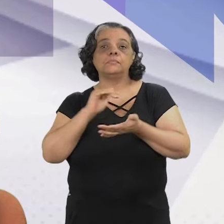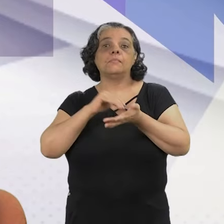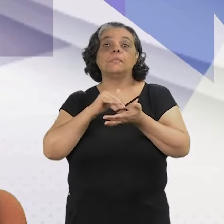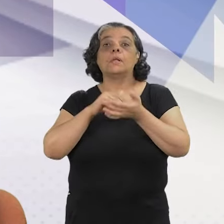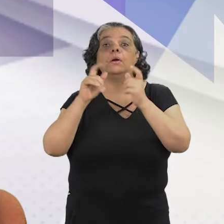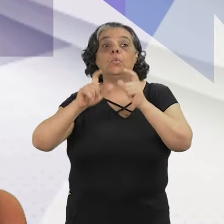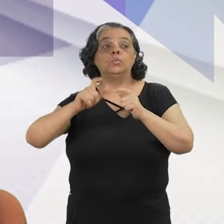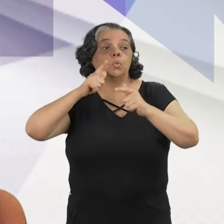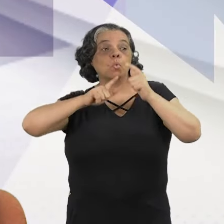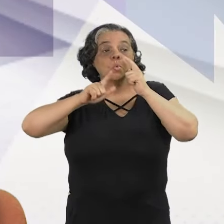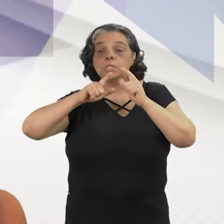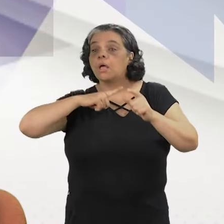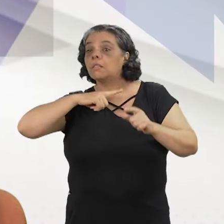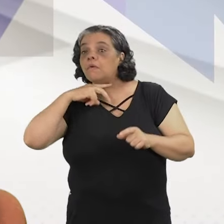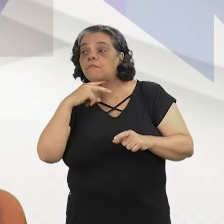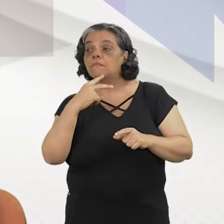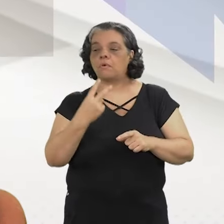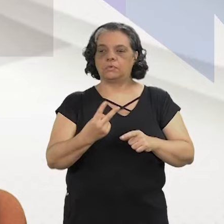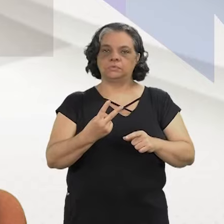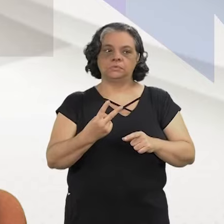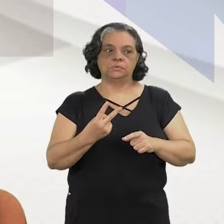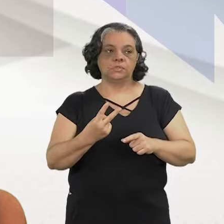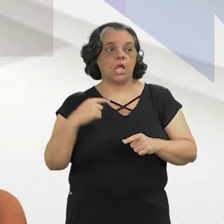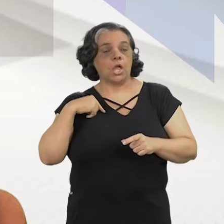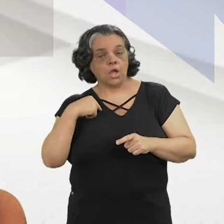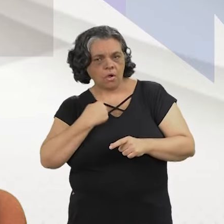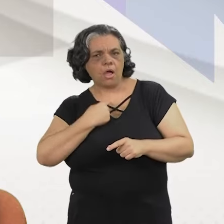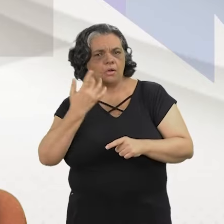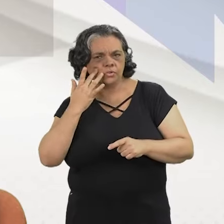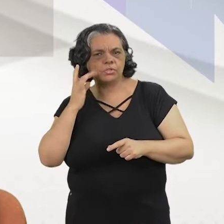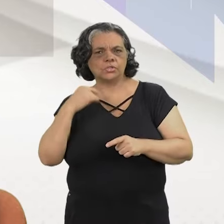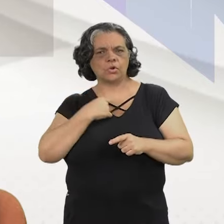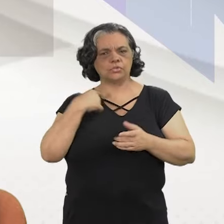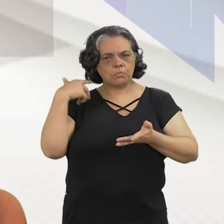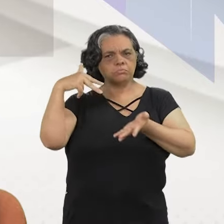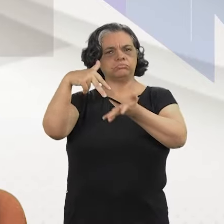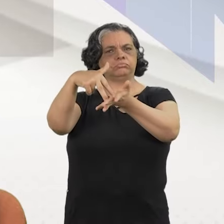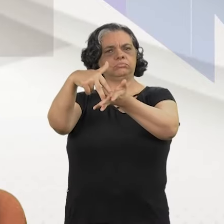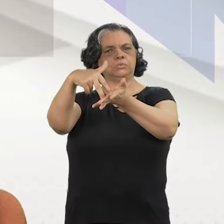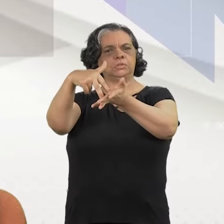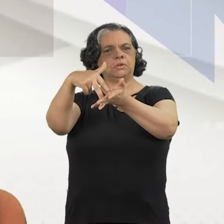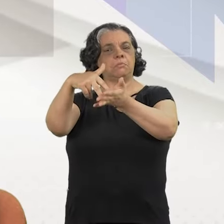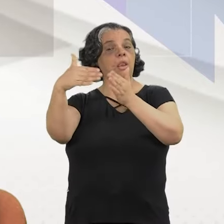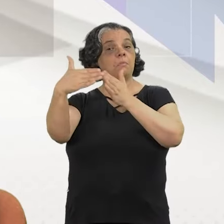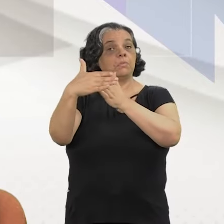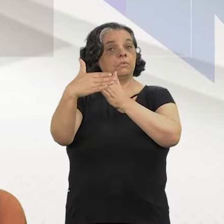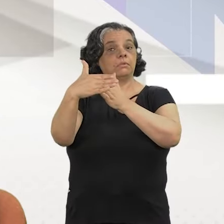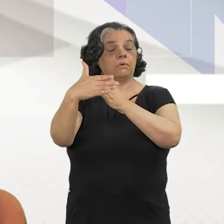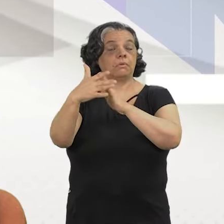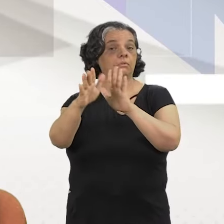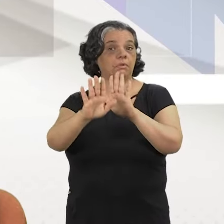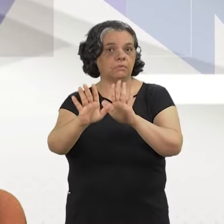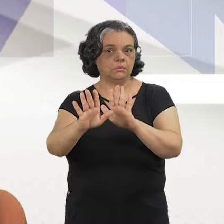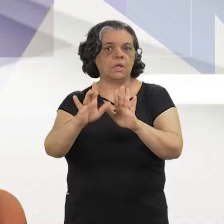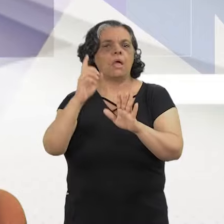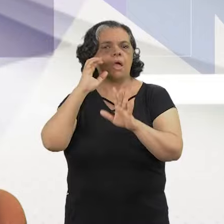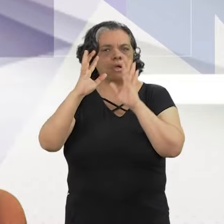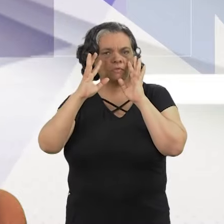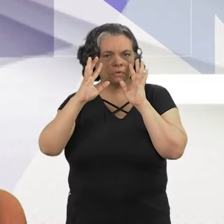ponto ela consegue ter voz então eu acho que a gente tem uma representatividade limitada né e é muito importante que a gente